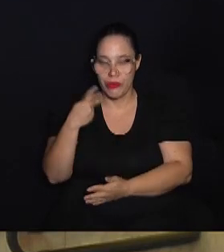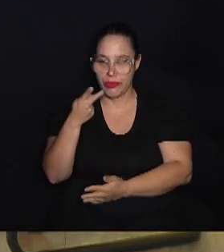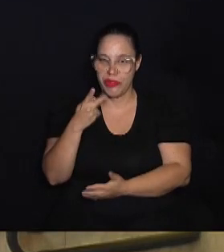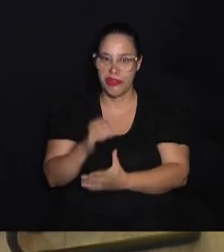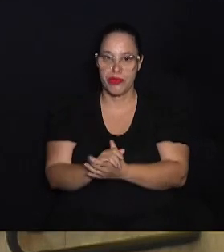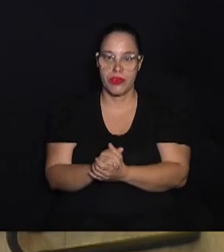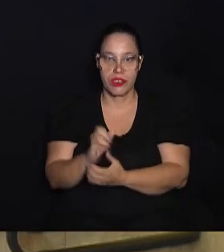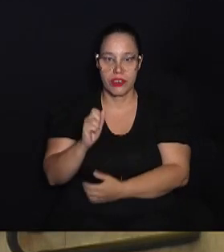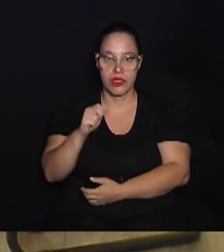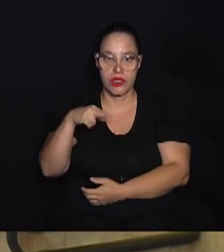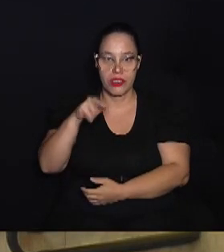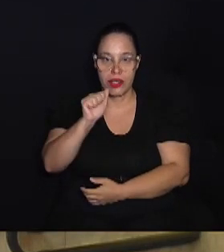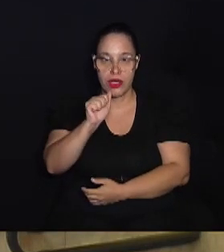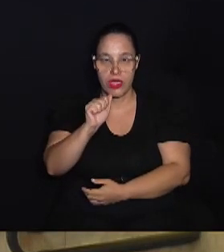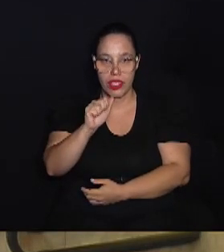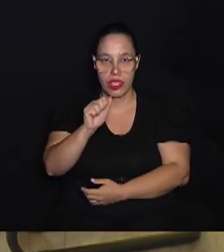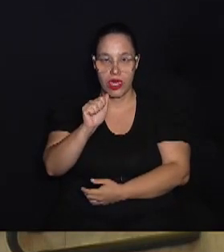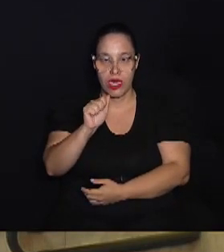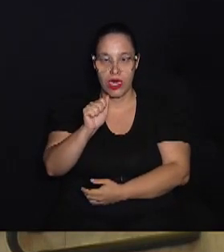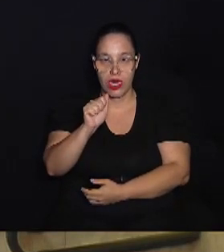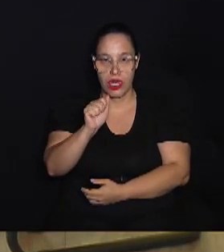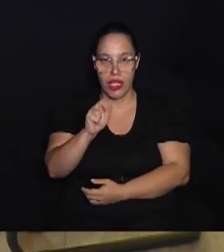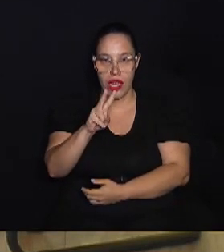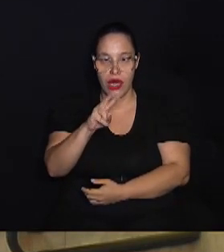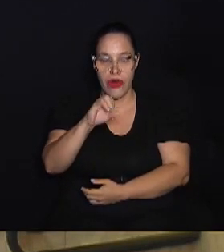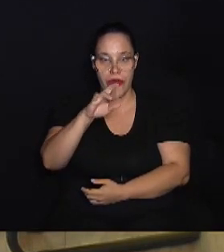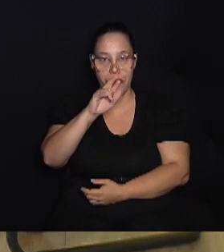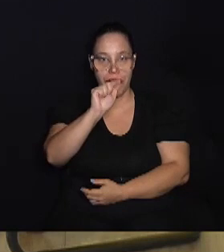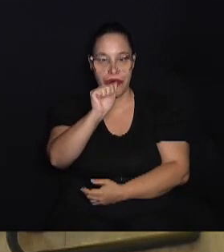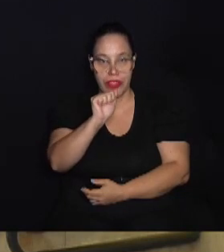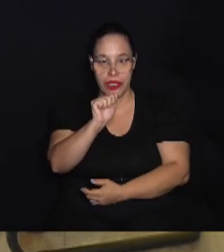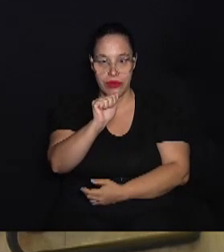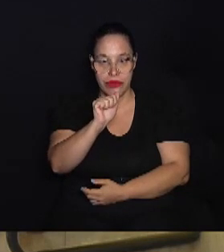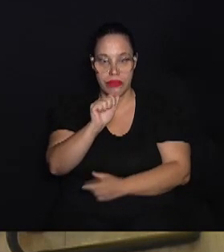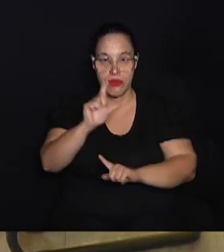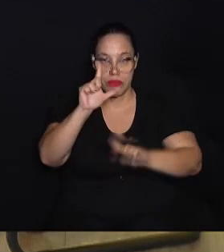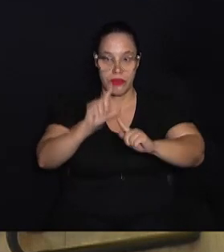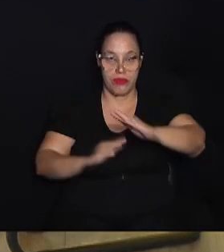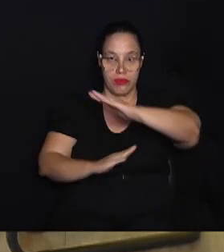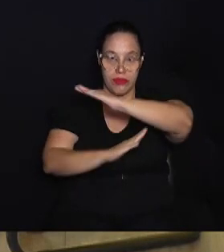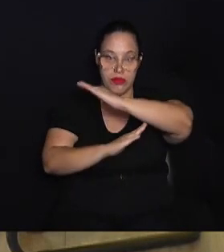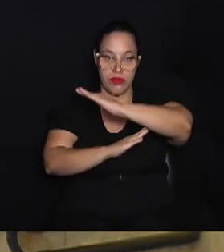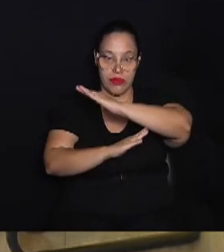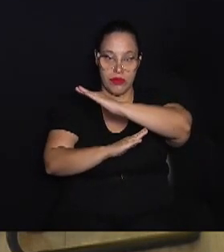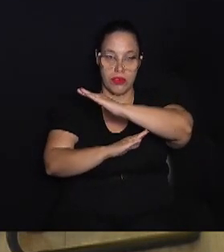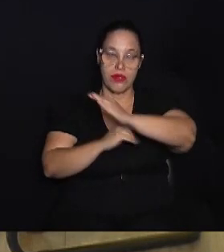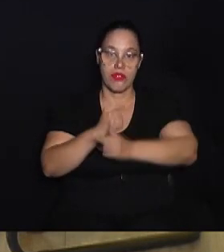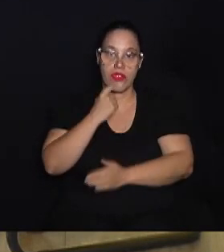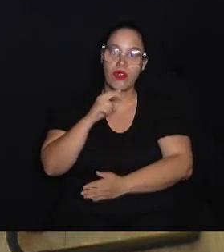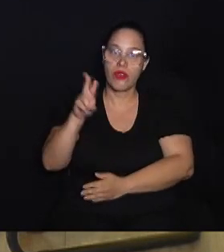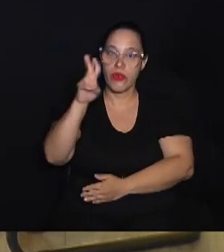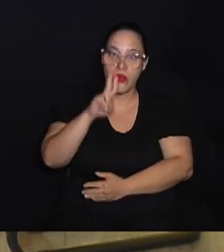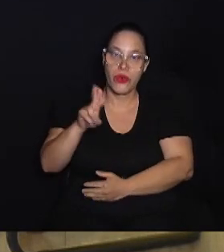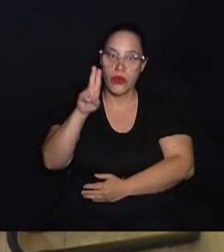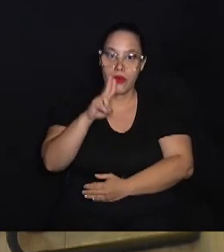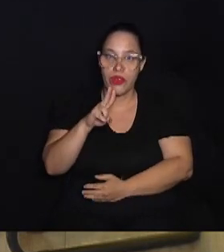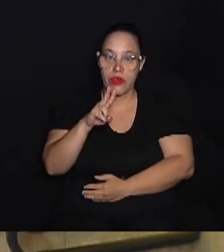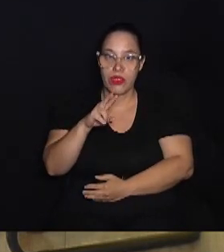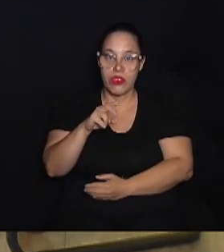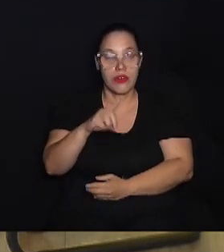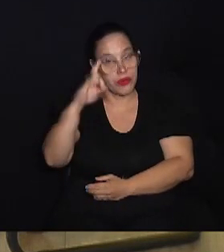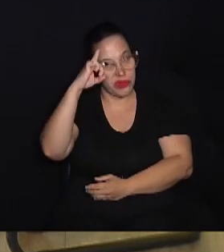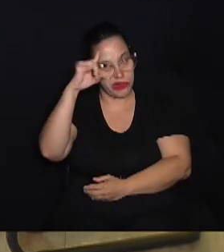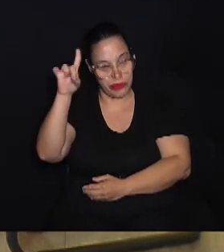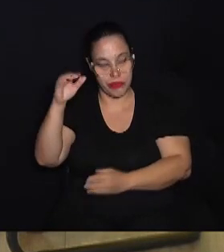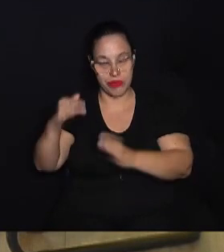Agora, Ana Ávila, o CEPAGRE, inclusive, e a TV Câmara Campinas usa, né, a previsão do tempo diária